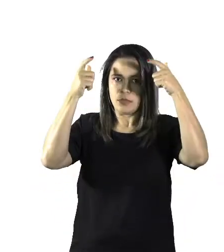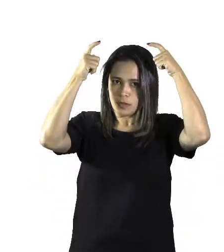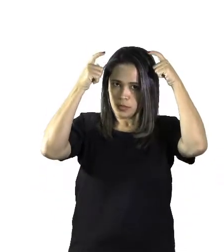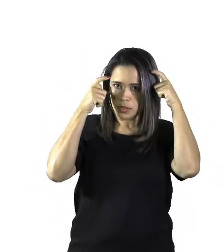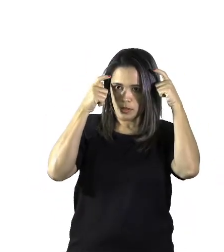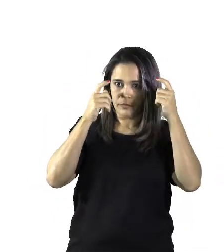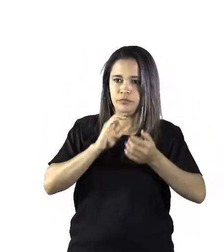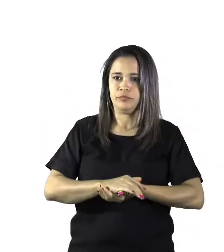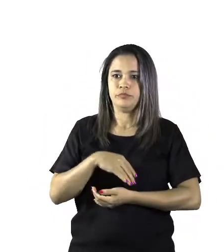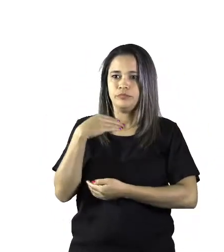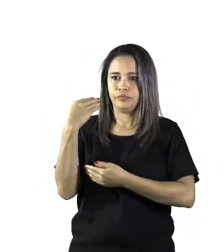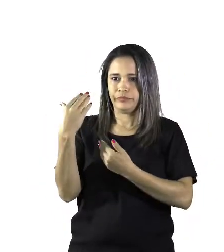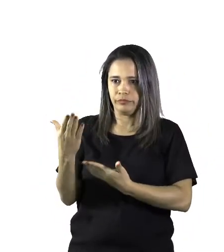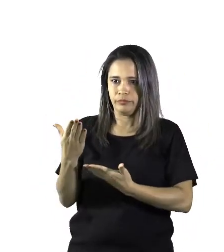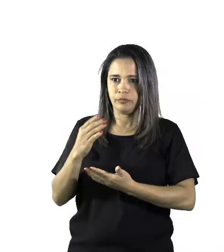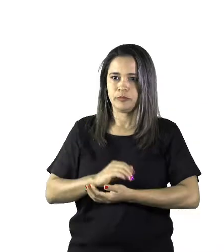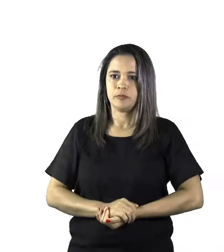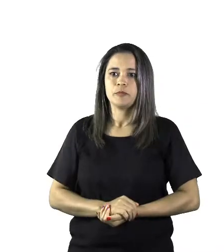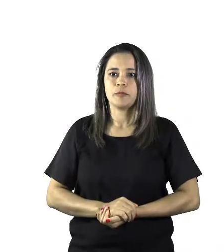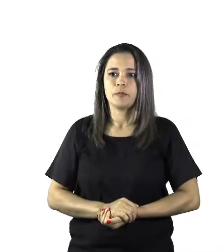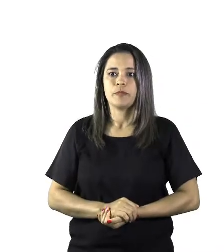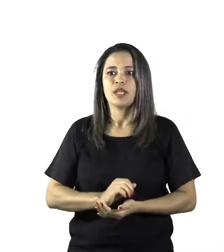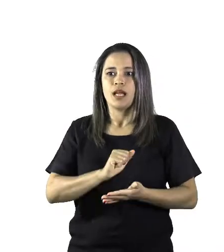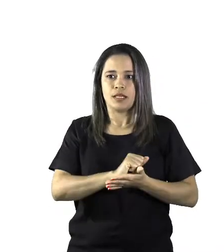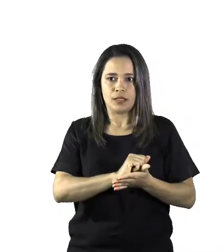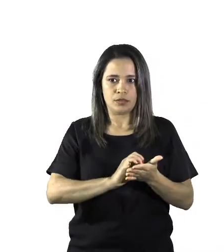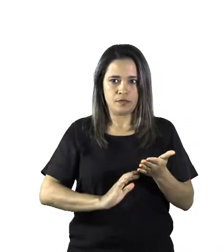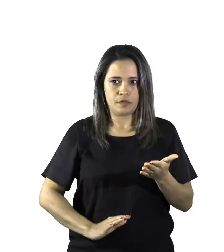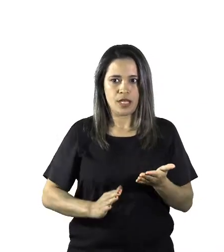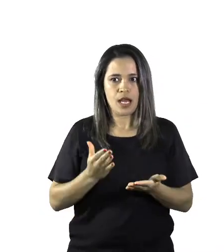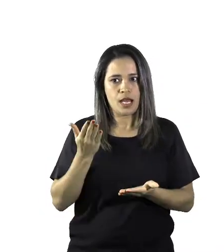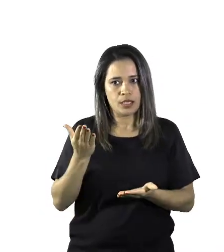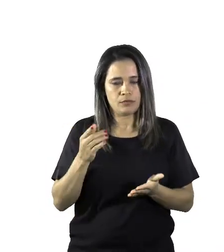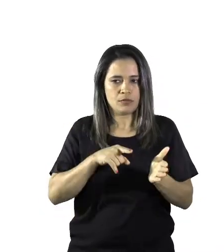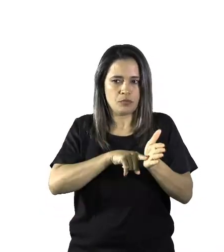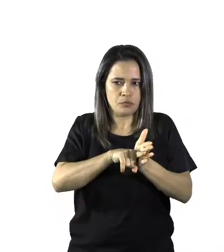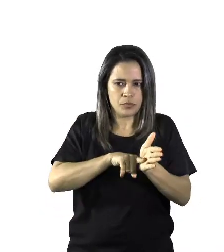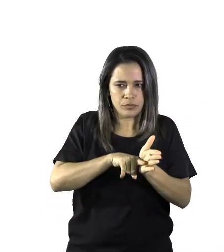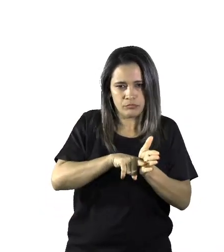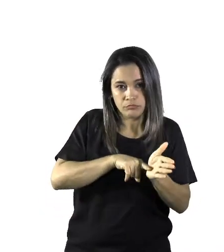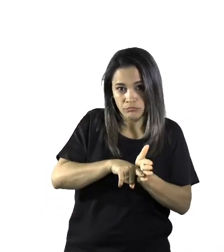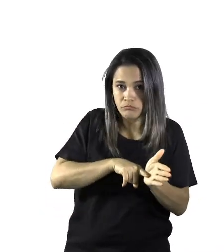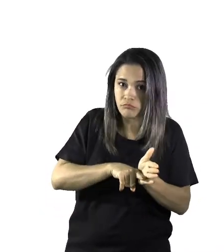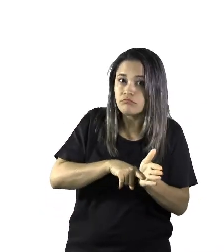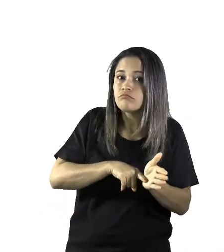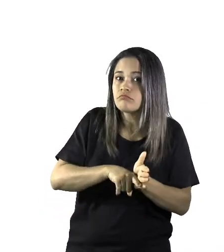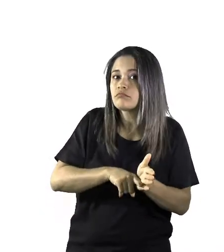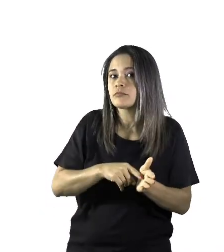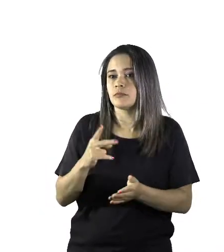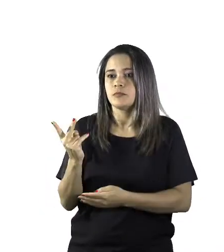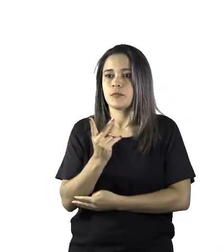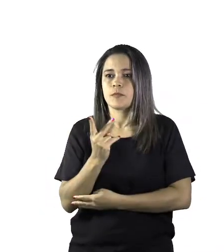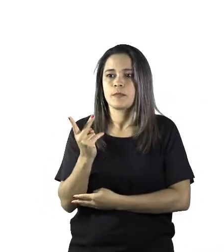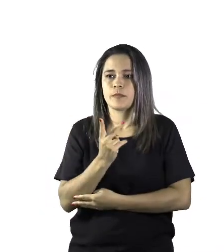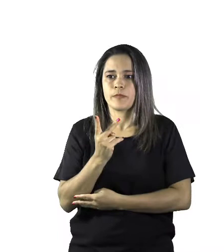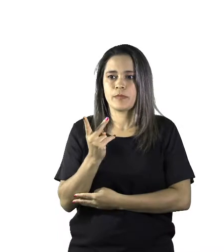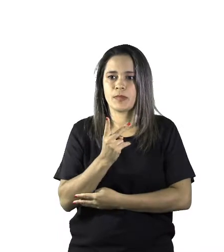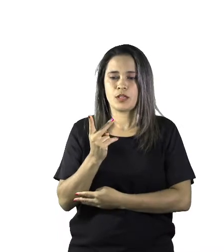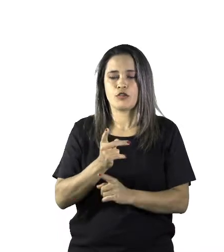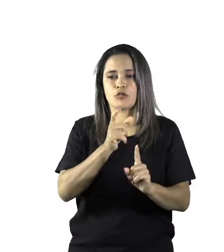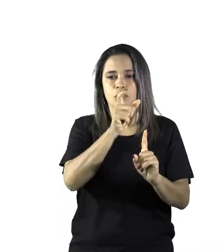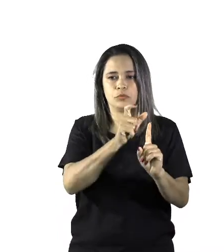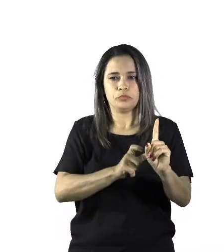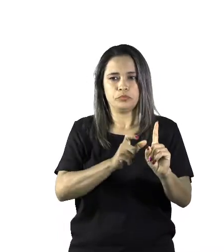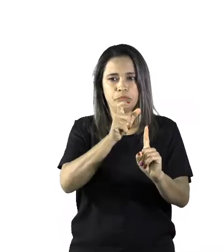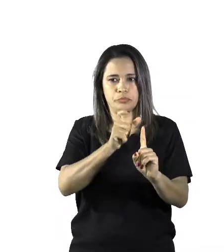África, tá certo? Então, a atividade é isso, você vai fazer uma pesquisa sobre esses dois